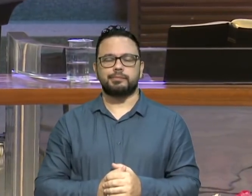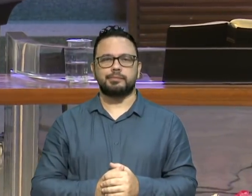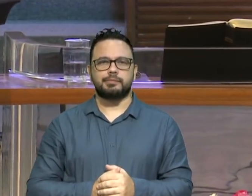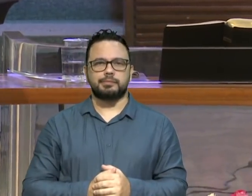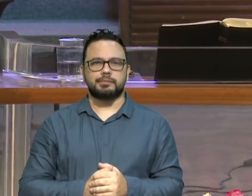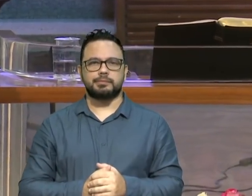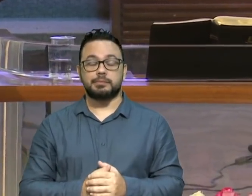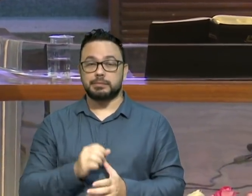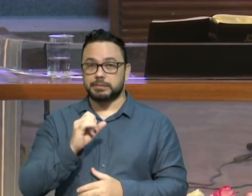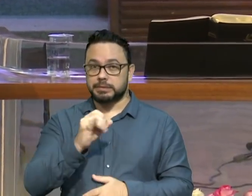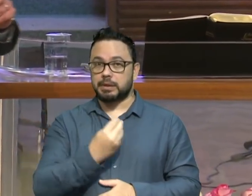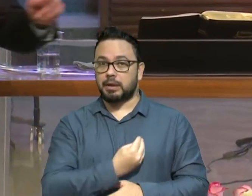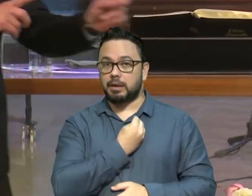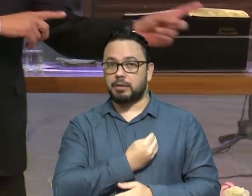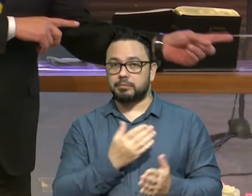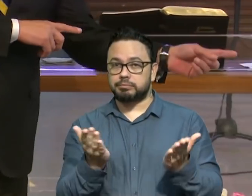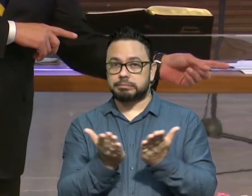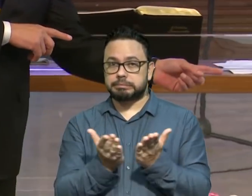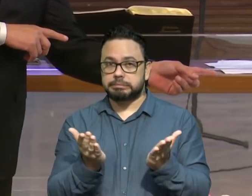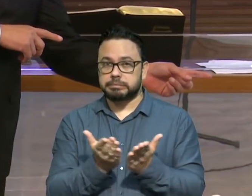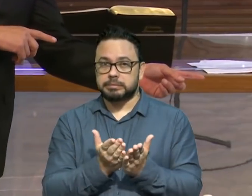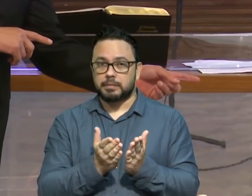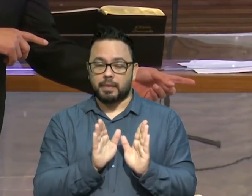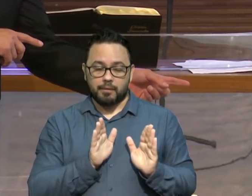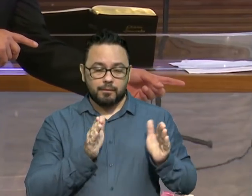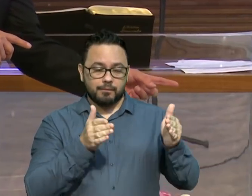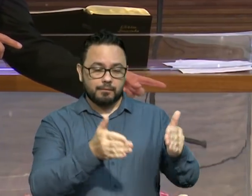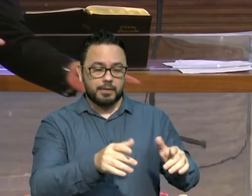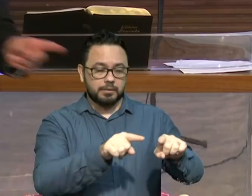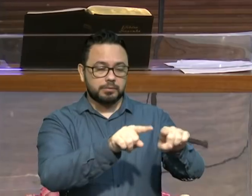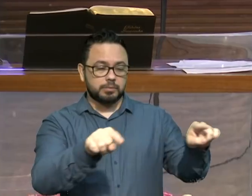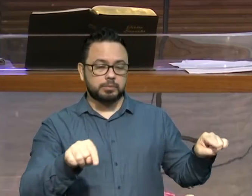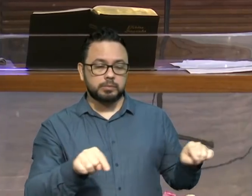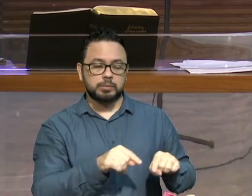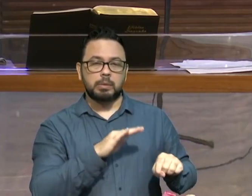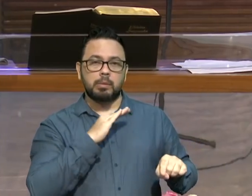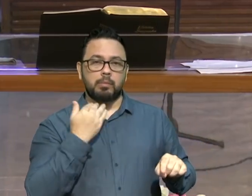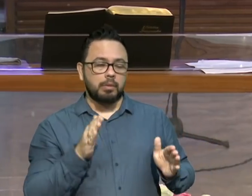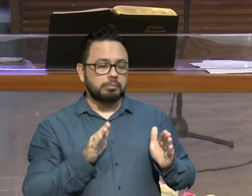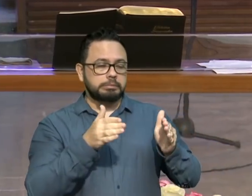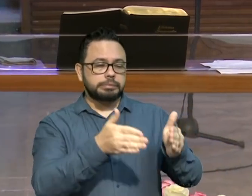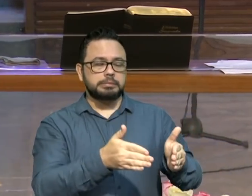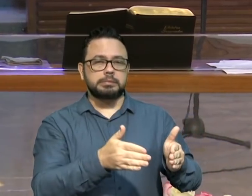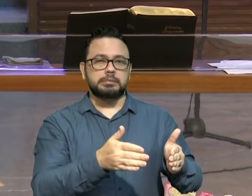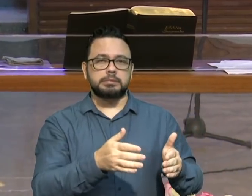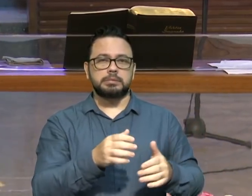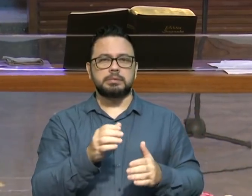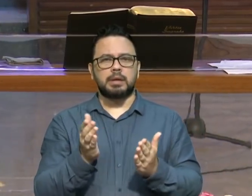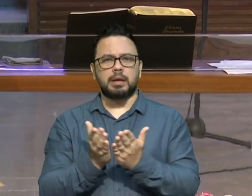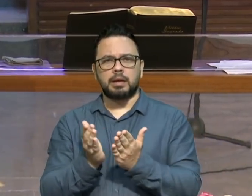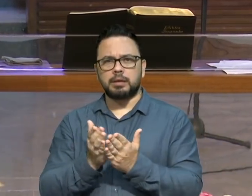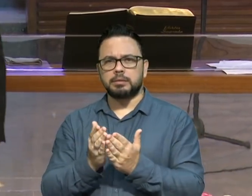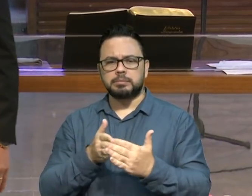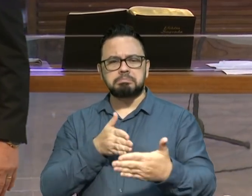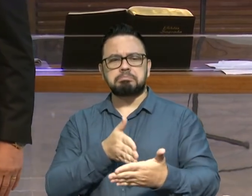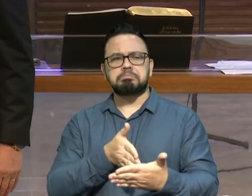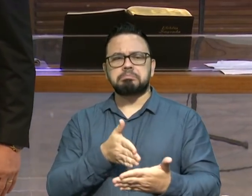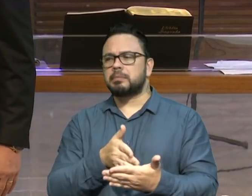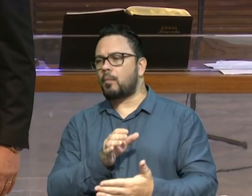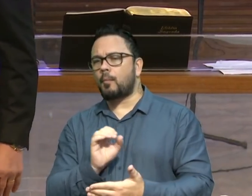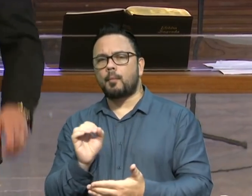e se a vida cristã termina numa Sepultura se a vida cristã é uma rua sem saída procure outro